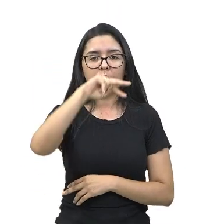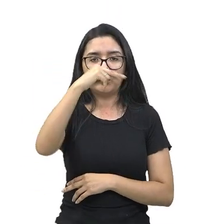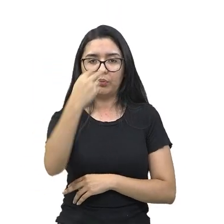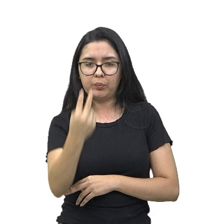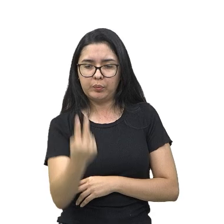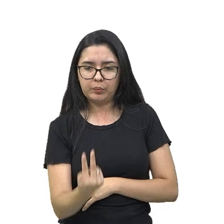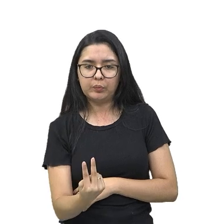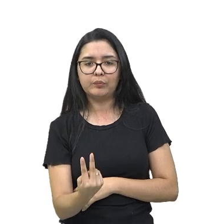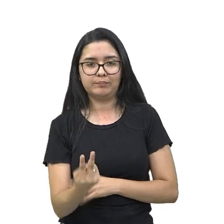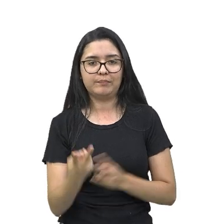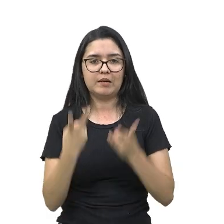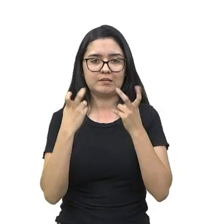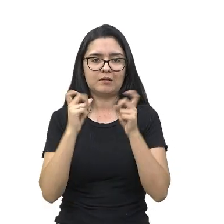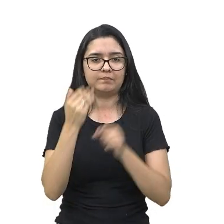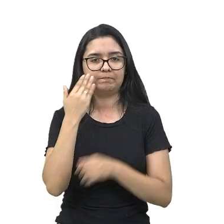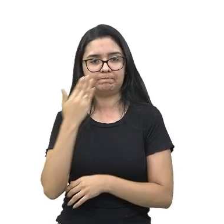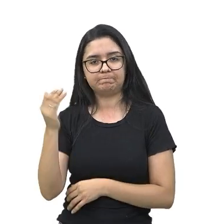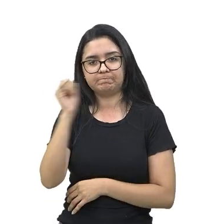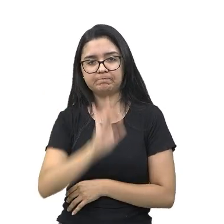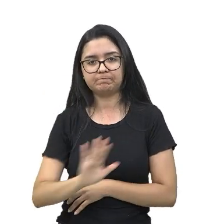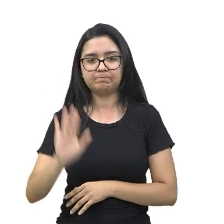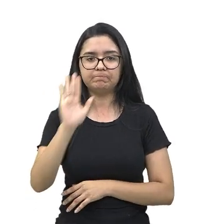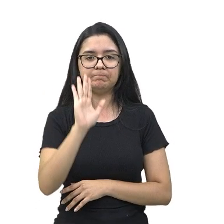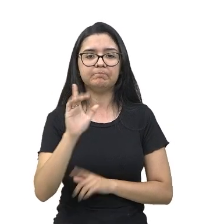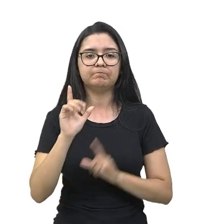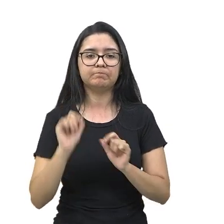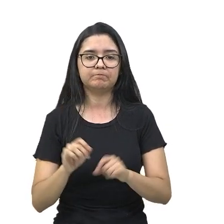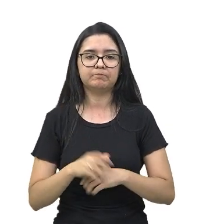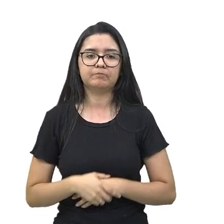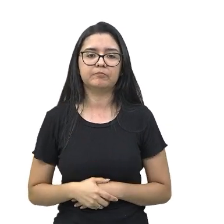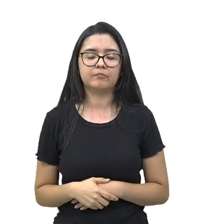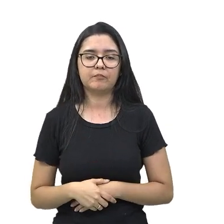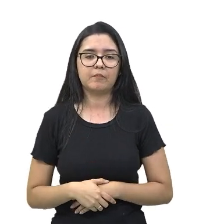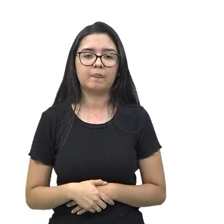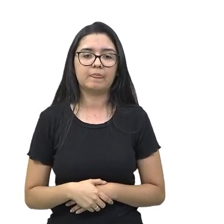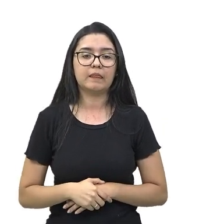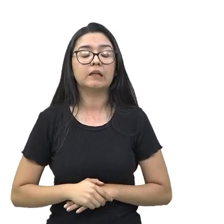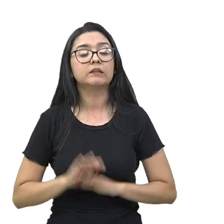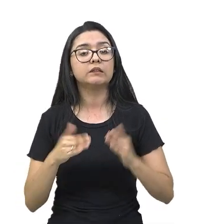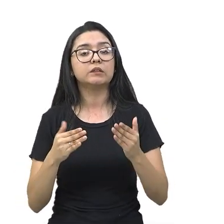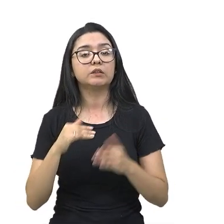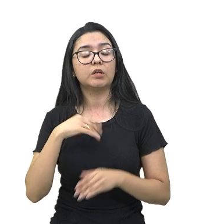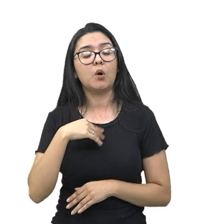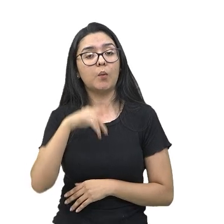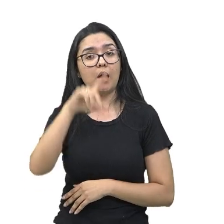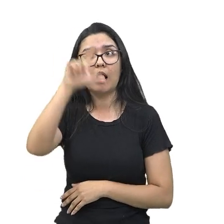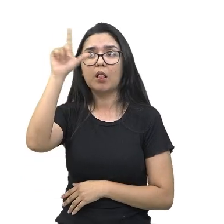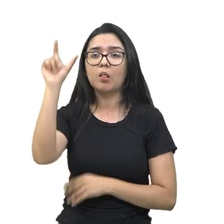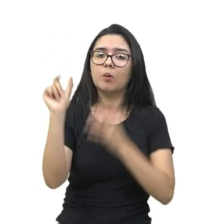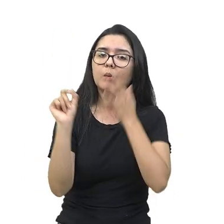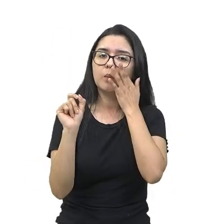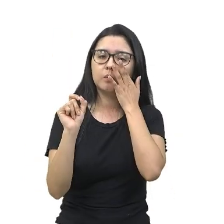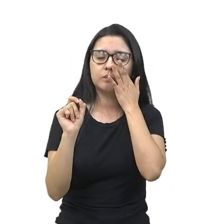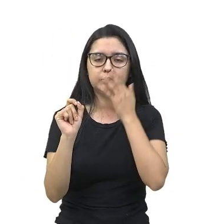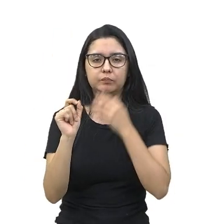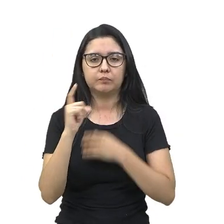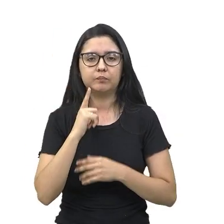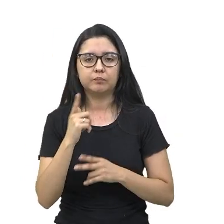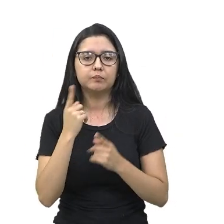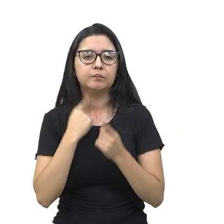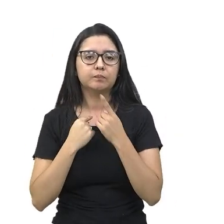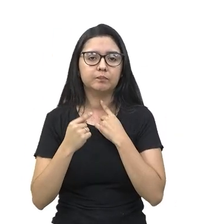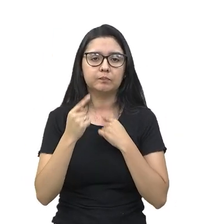aqui ela na água, no meio ali do reflexo da lua. Jaci, comovida com um tão intenso desejo,